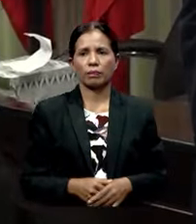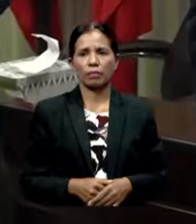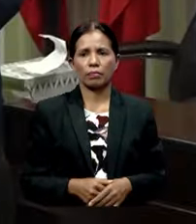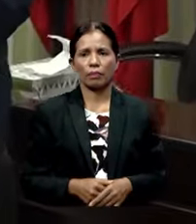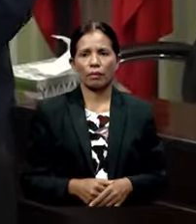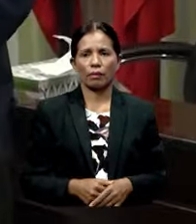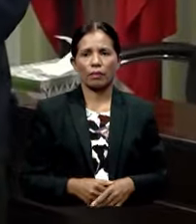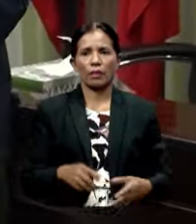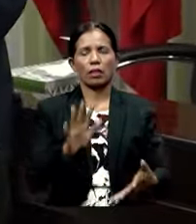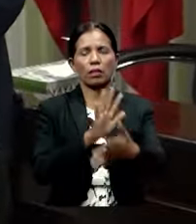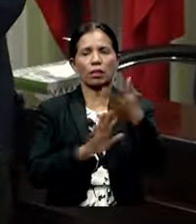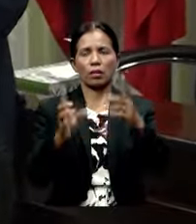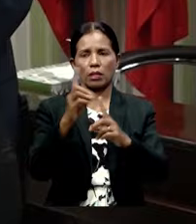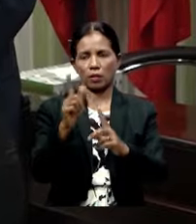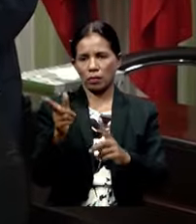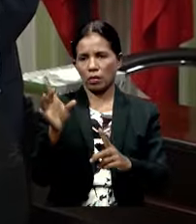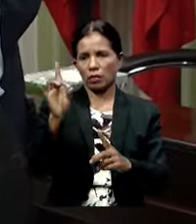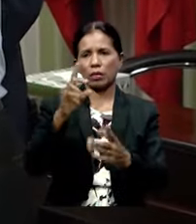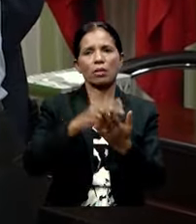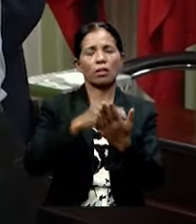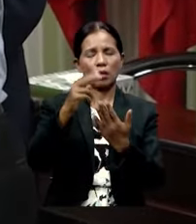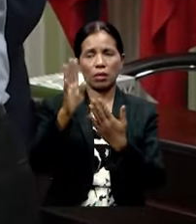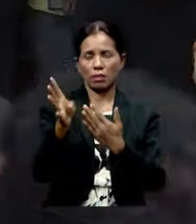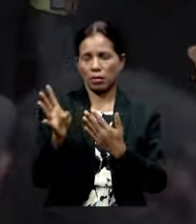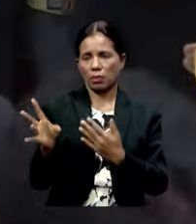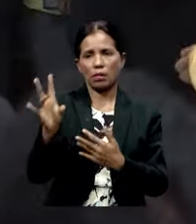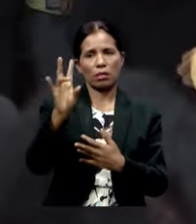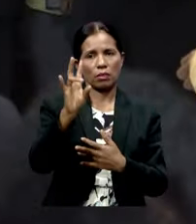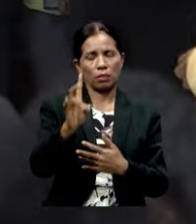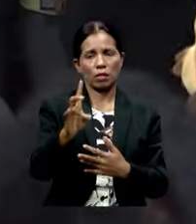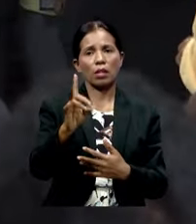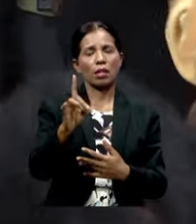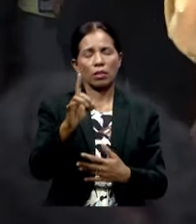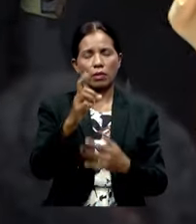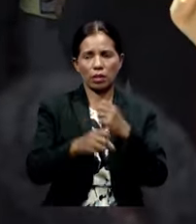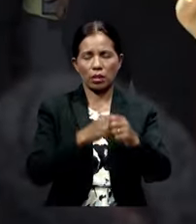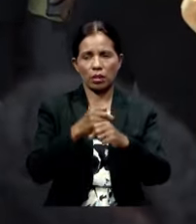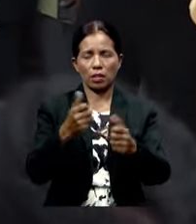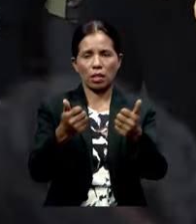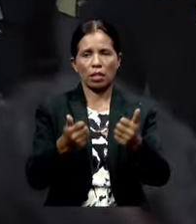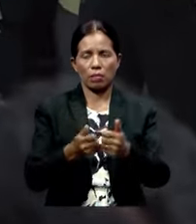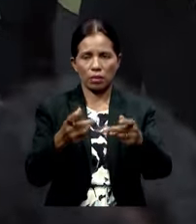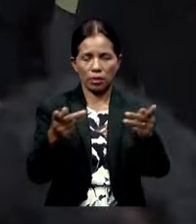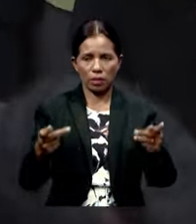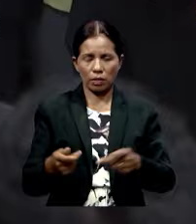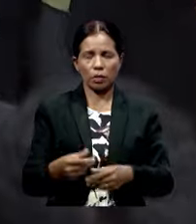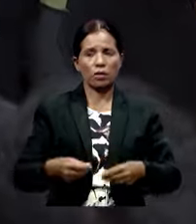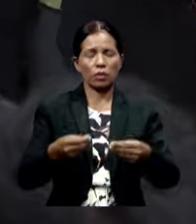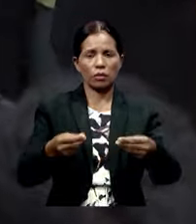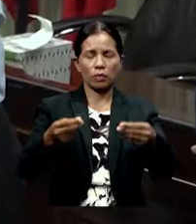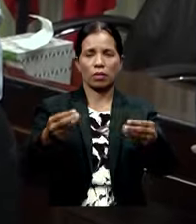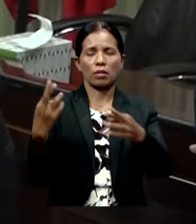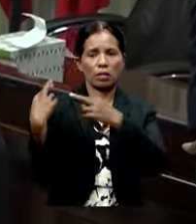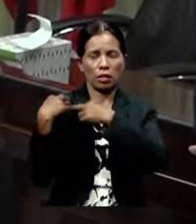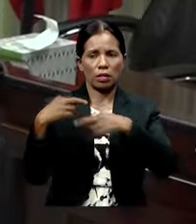E a comemoração 28 de novembro badala hatnulu racing walu tinangne se halau e posto administrativo ida ida no se foto tomada de posse